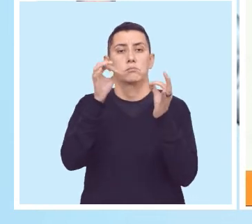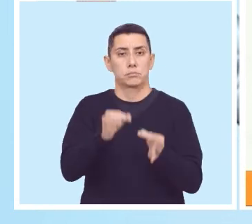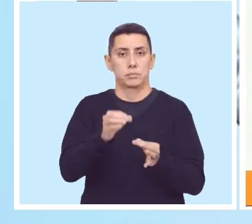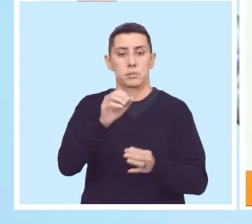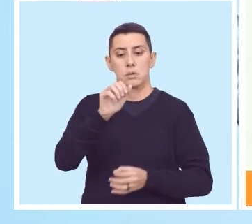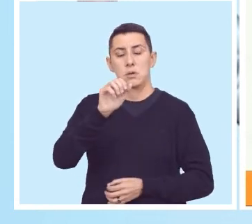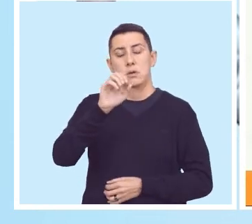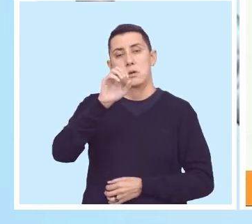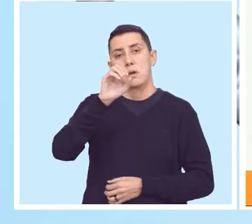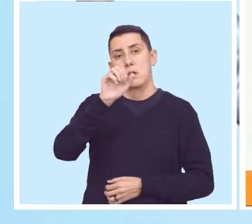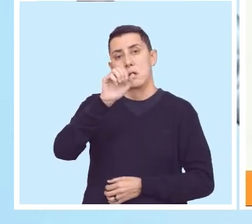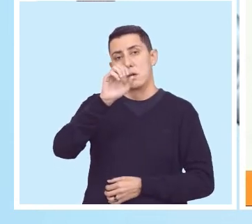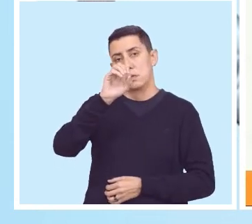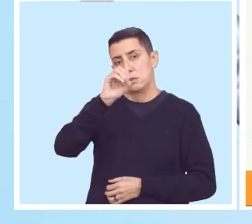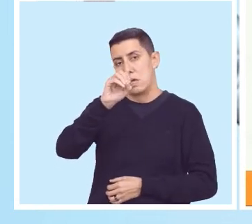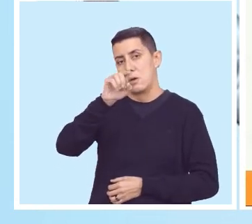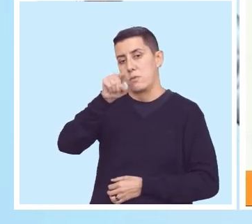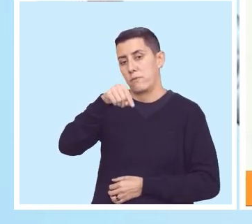de